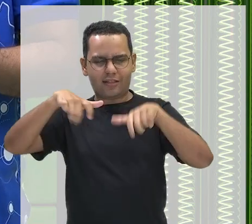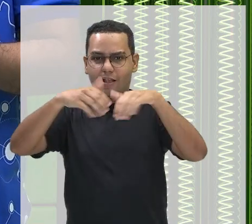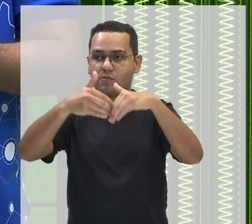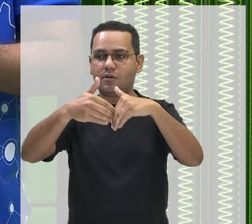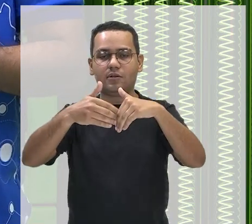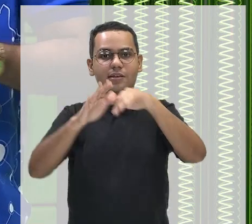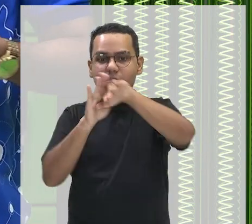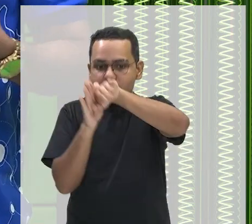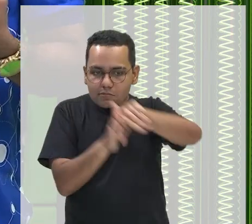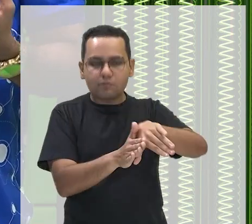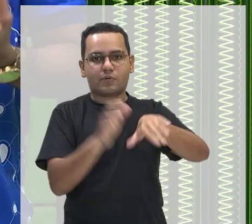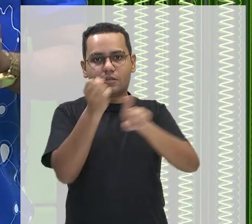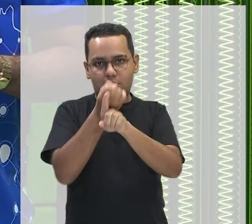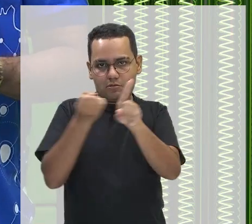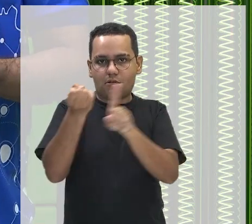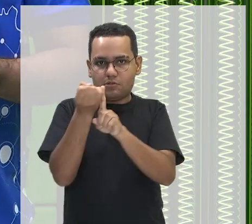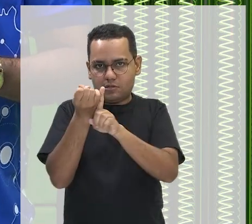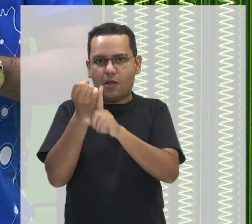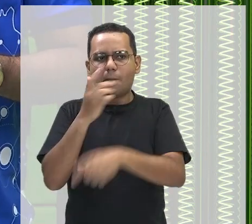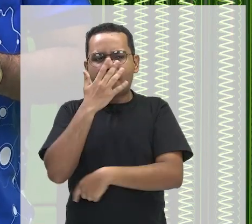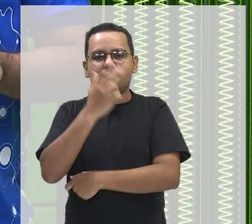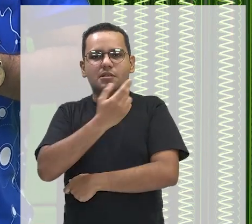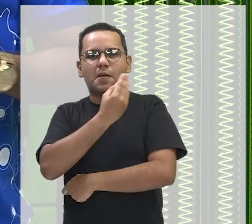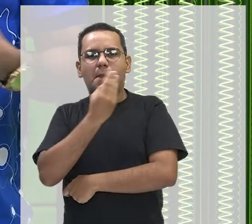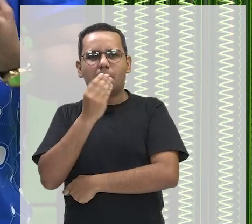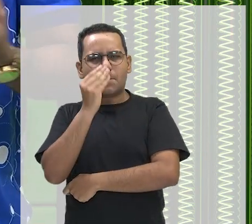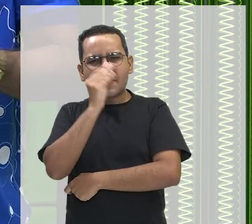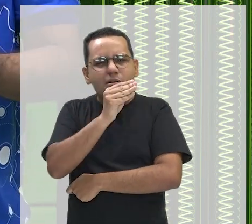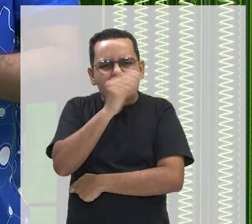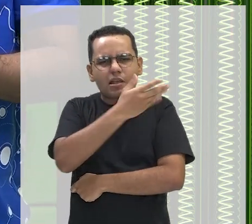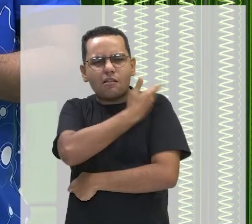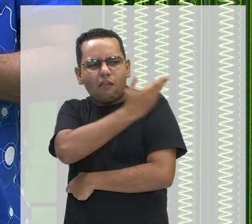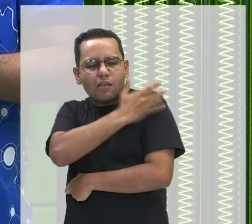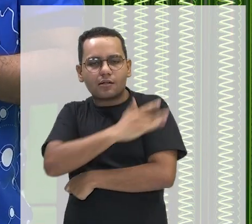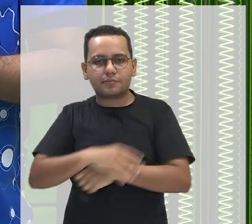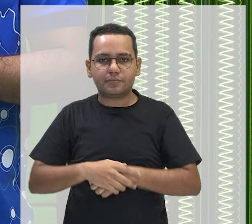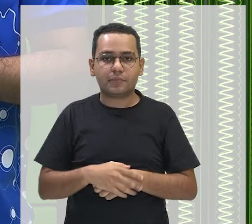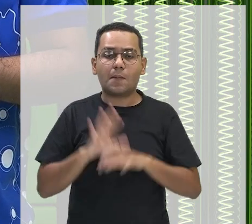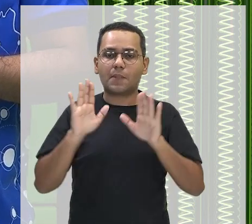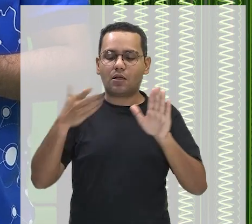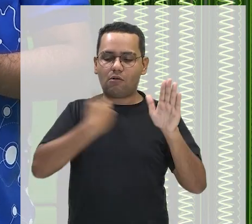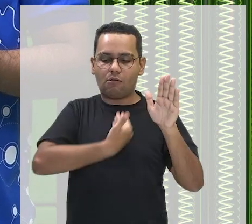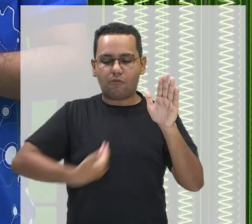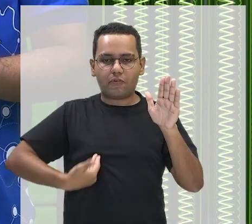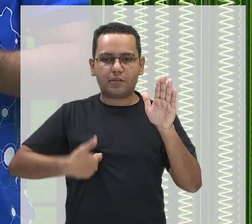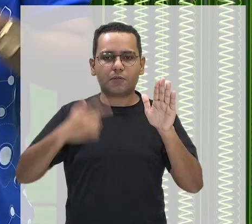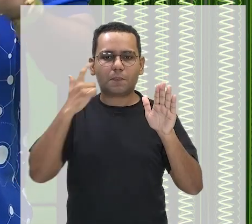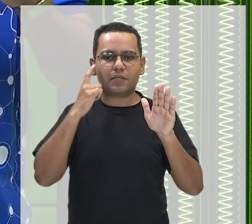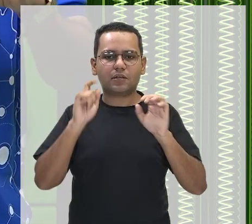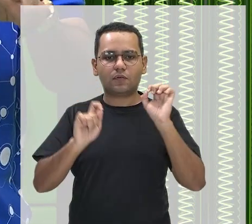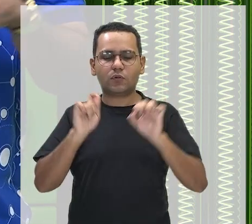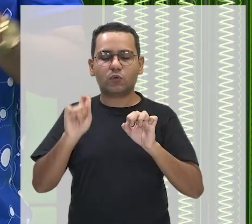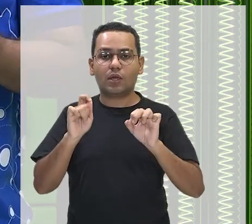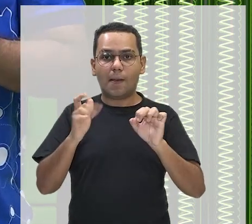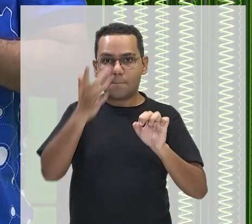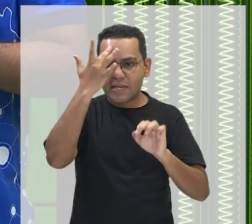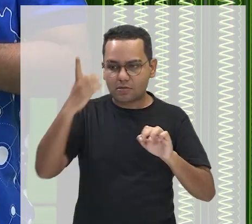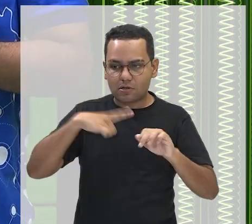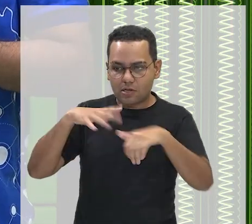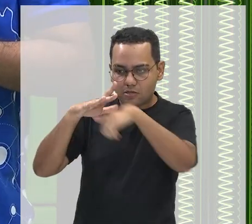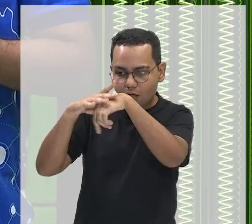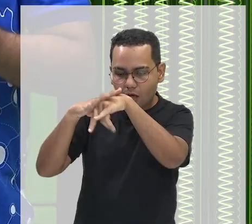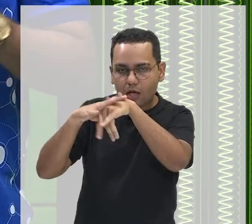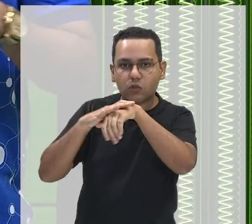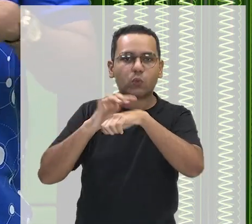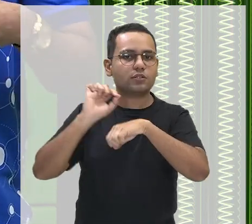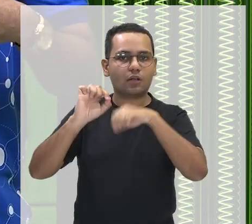contagiosa. À medida que os governantes tinham, né, as autoridades na saúde na época, era de isolar os